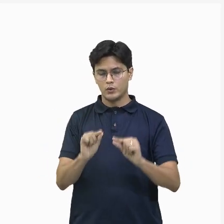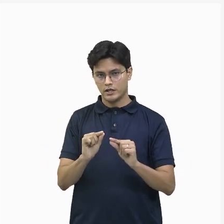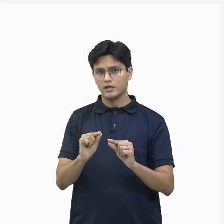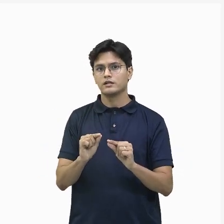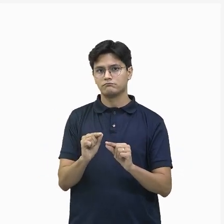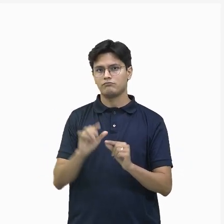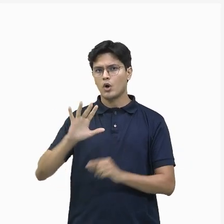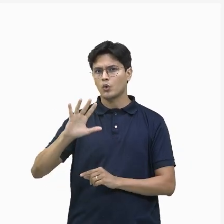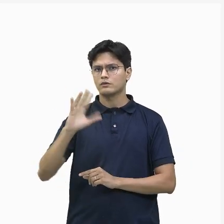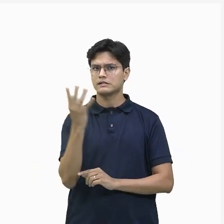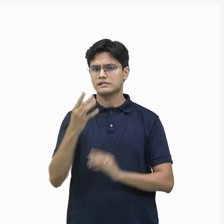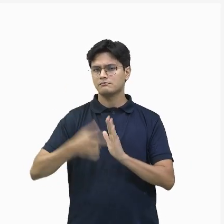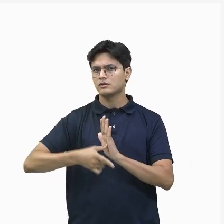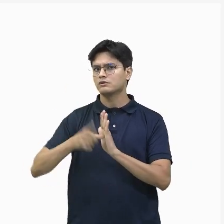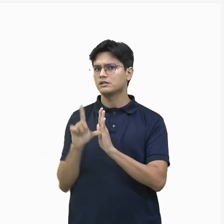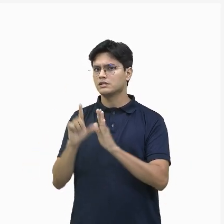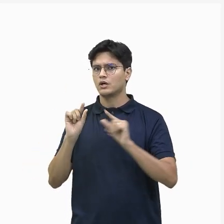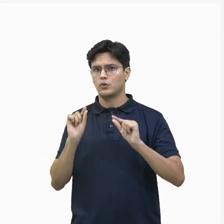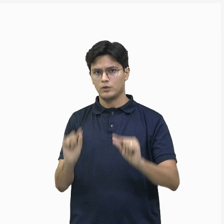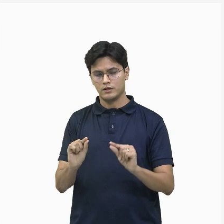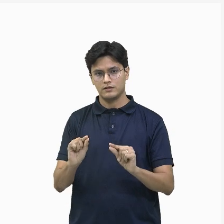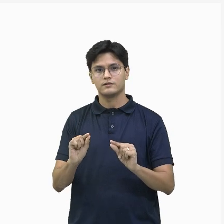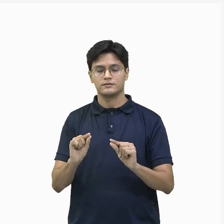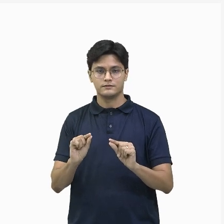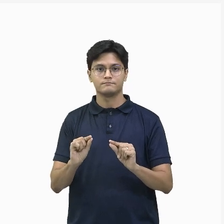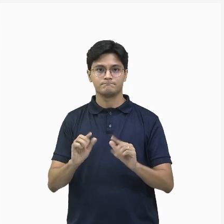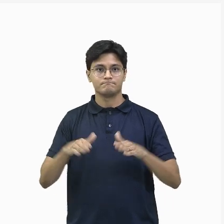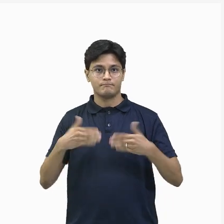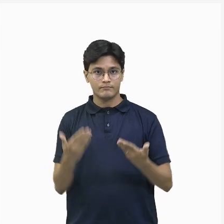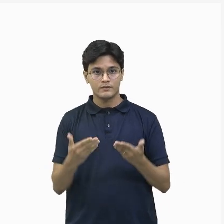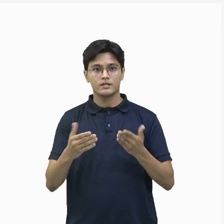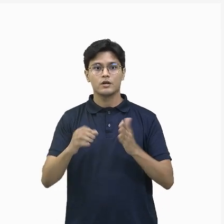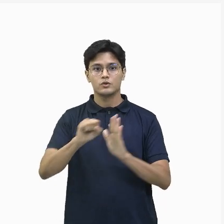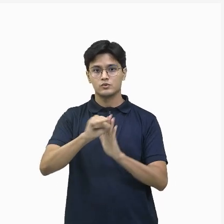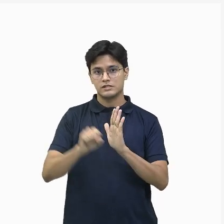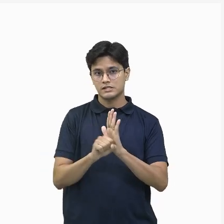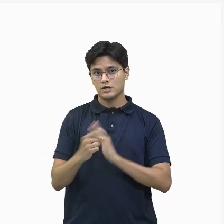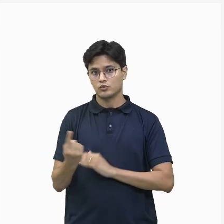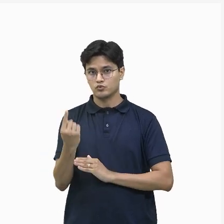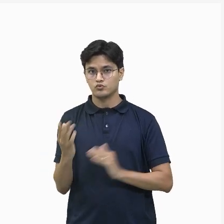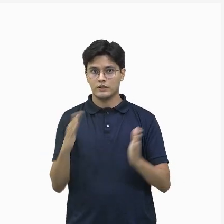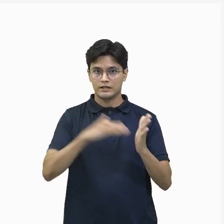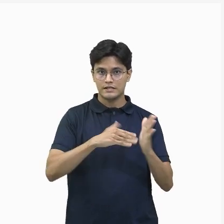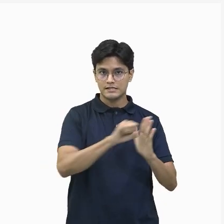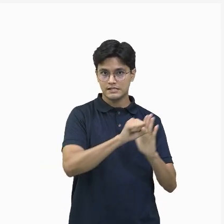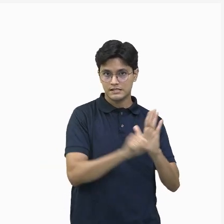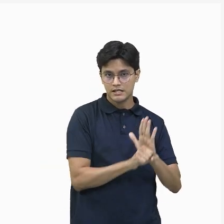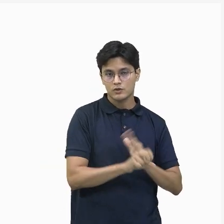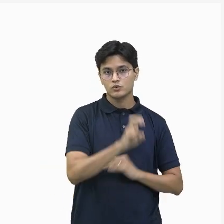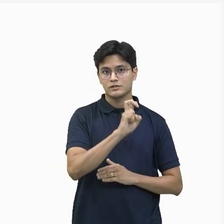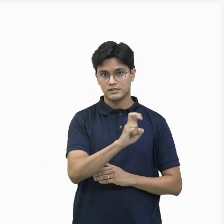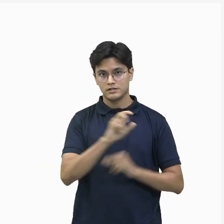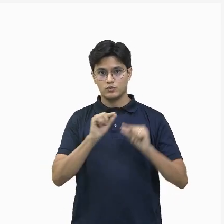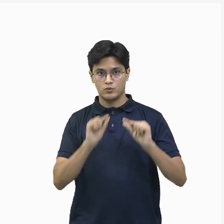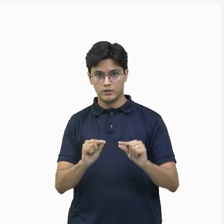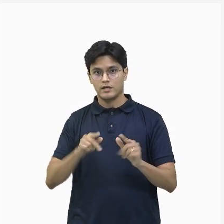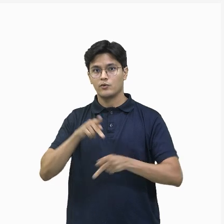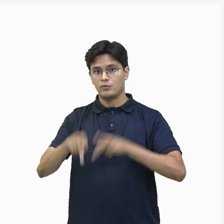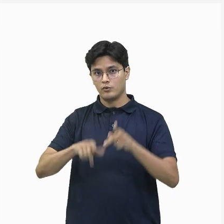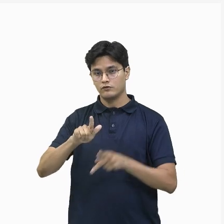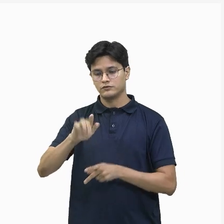antecedentes, tá? Do reino então dos francos. Então, do século I ao século V, os germanos mantiveram